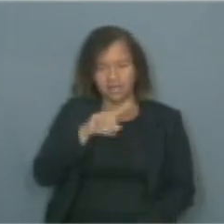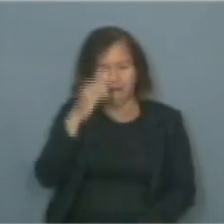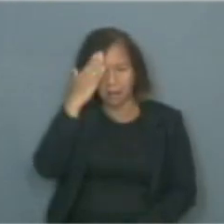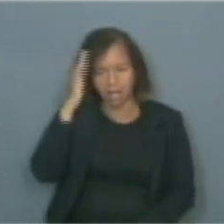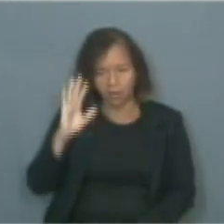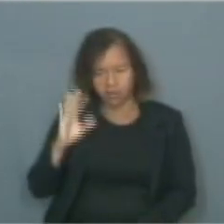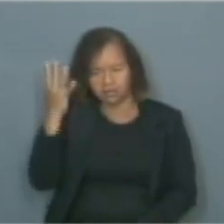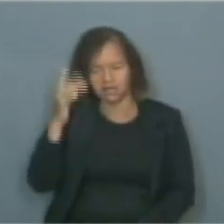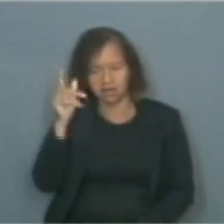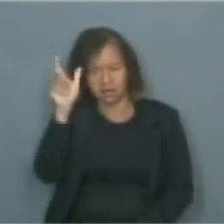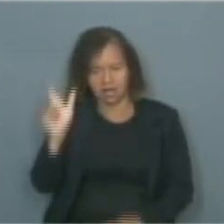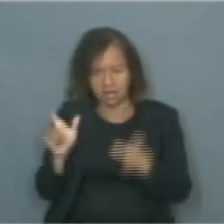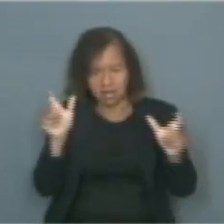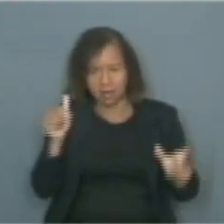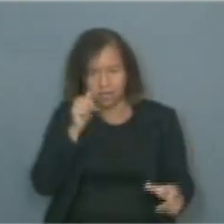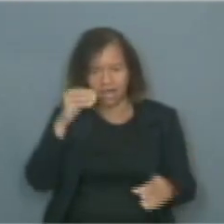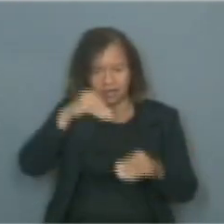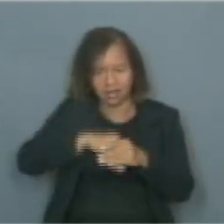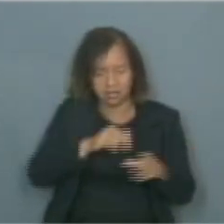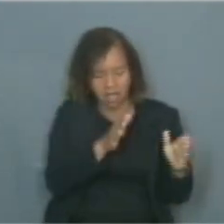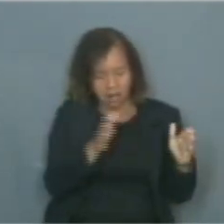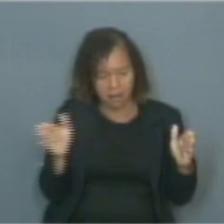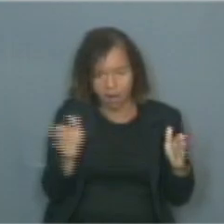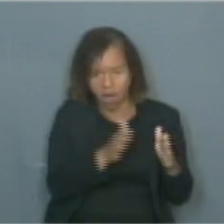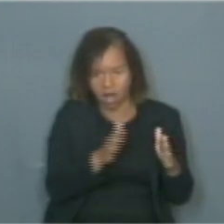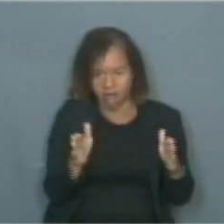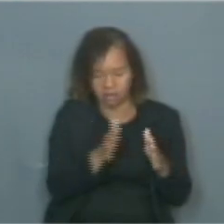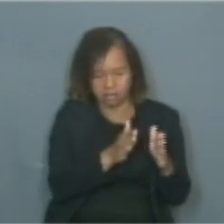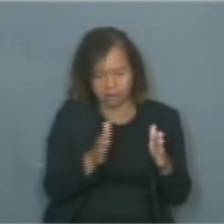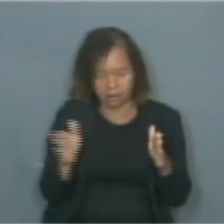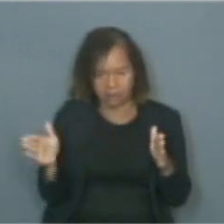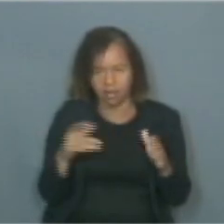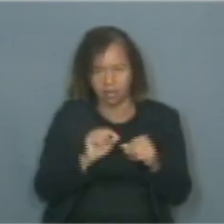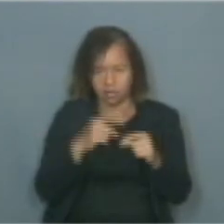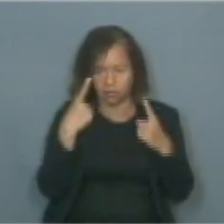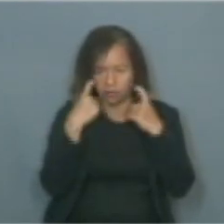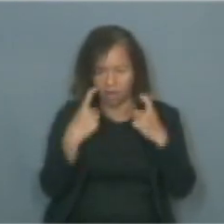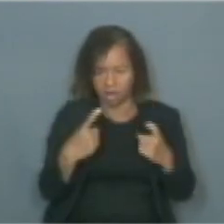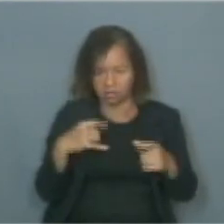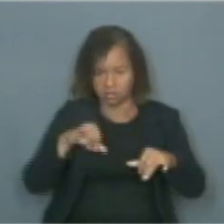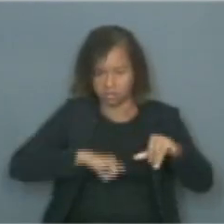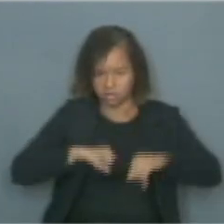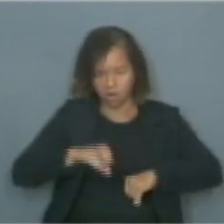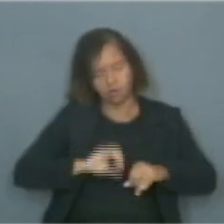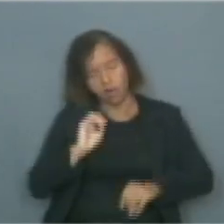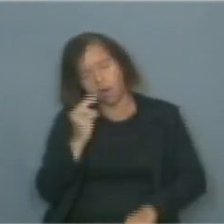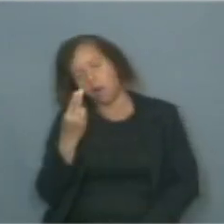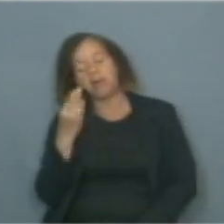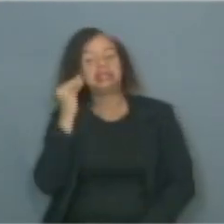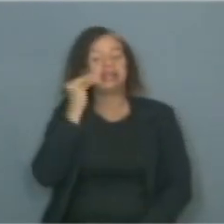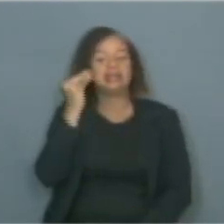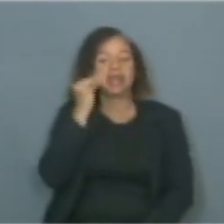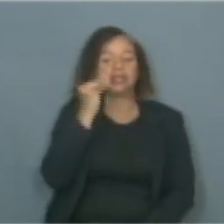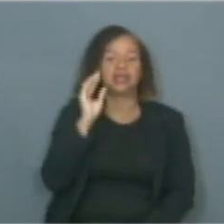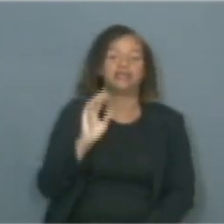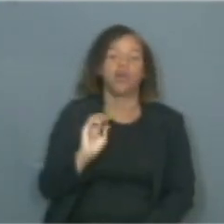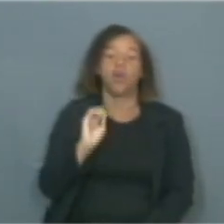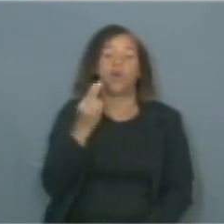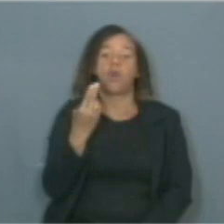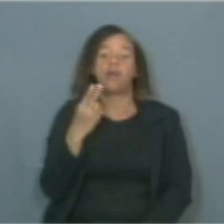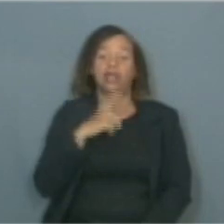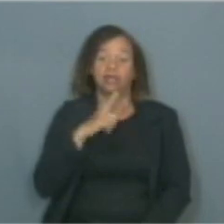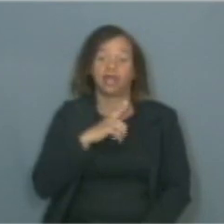acontece quando essa mulher, dentro desse horário, sofre uma agressão, ou uma tentativa, ou até